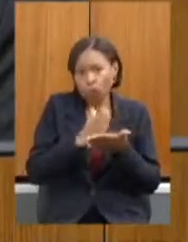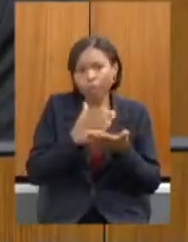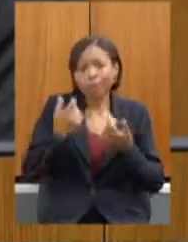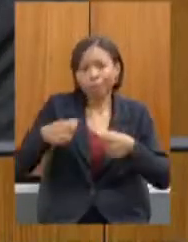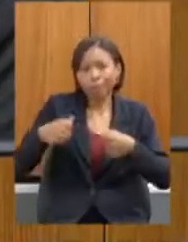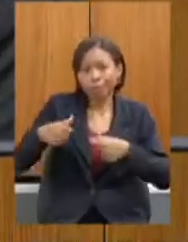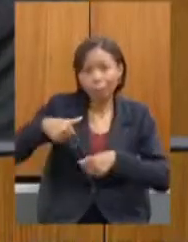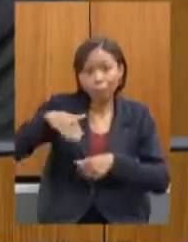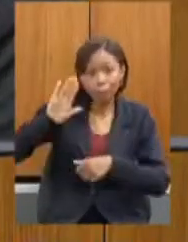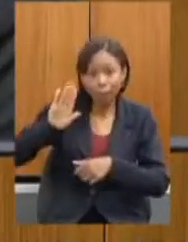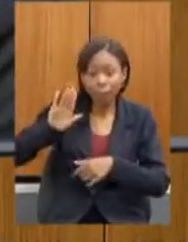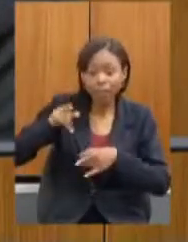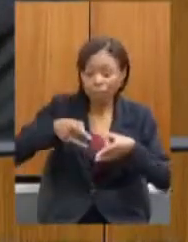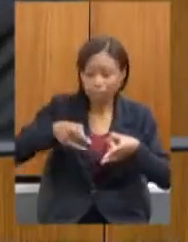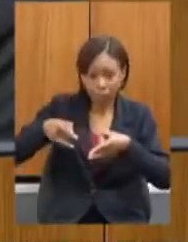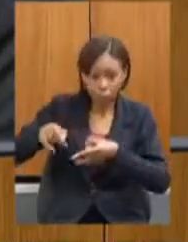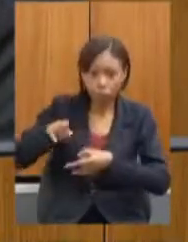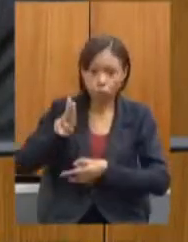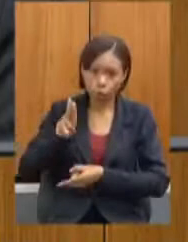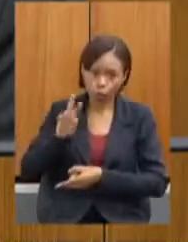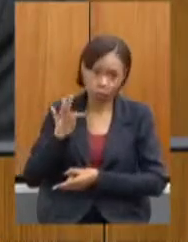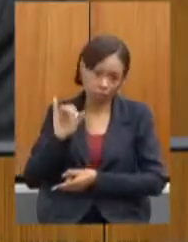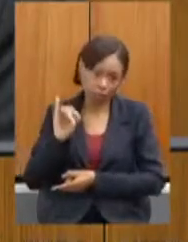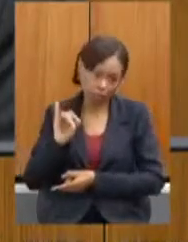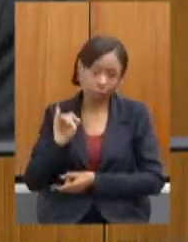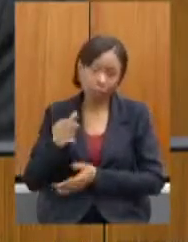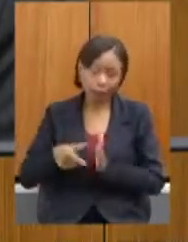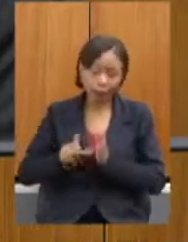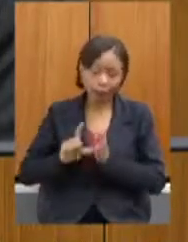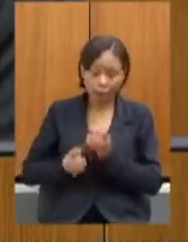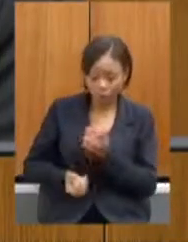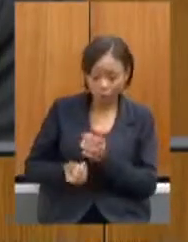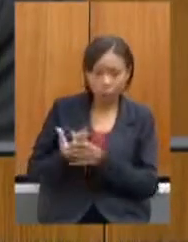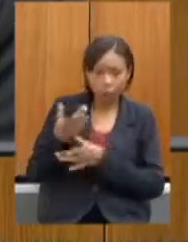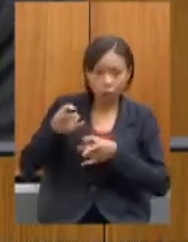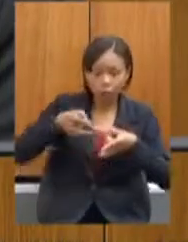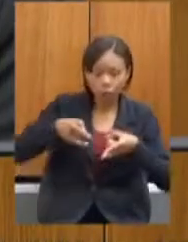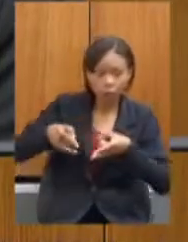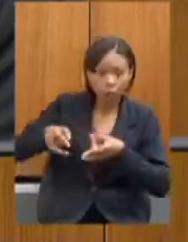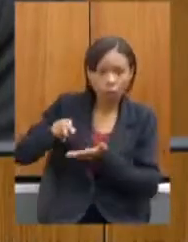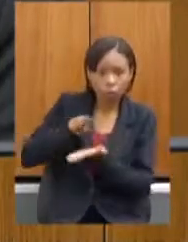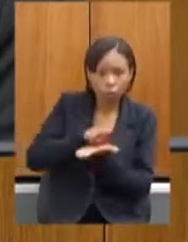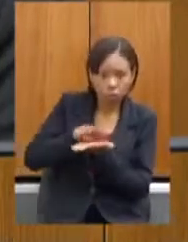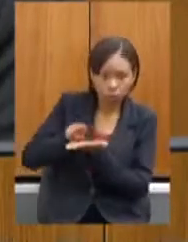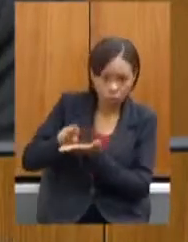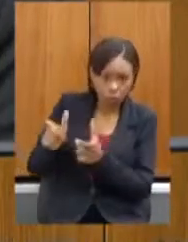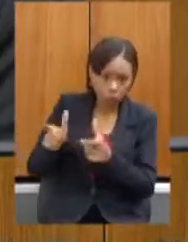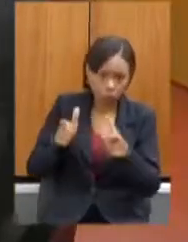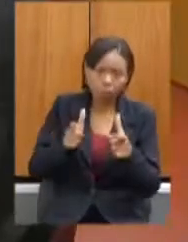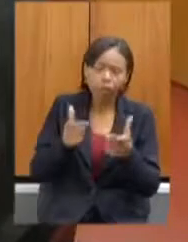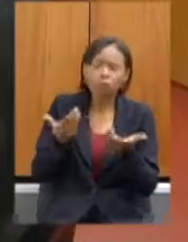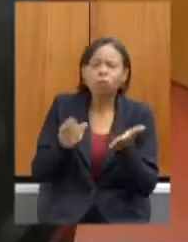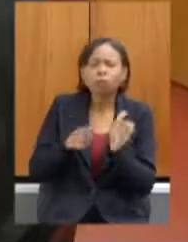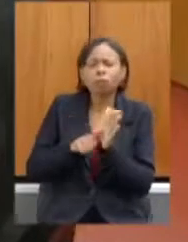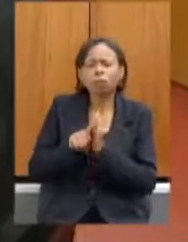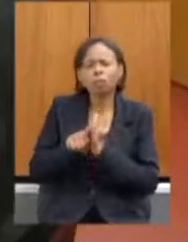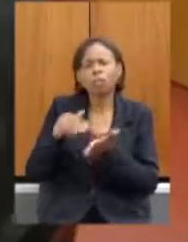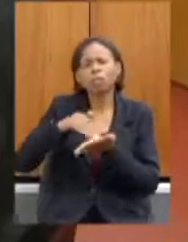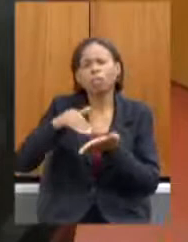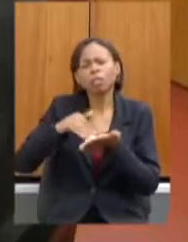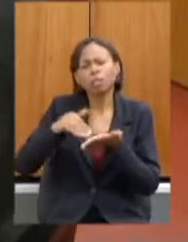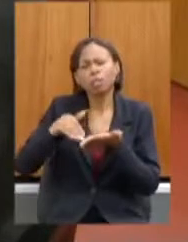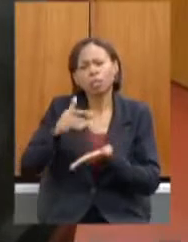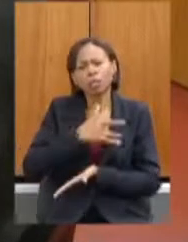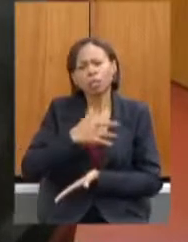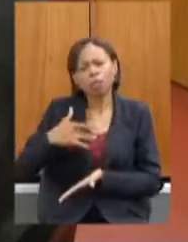esses leites foram montados eu gostaria de saber qual será a posição da secretaria de estado de saúde